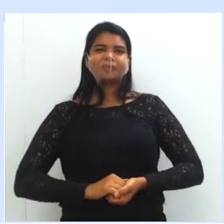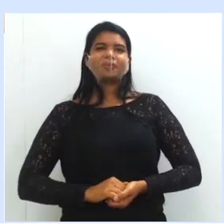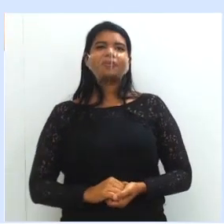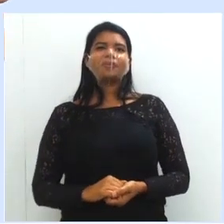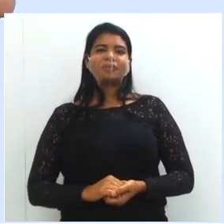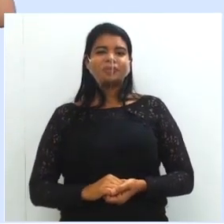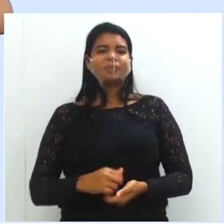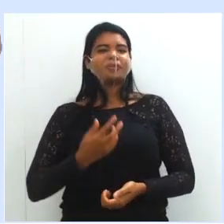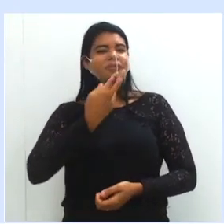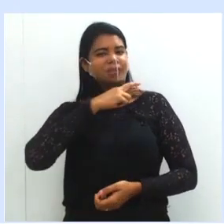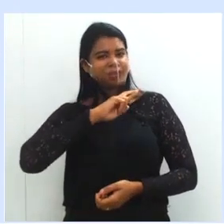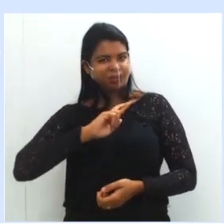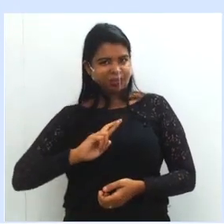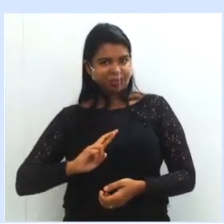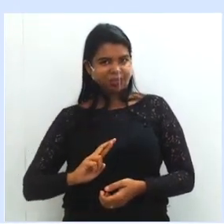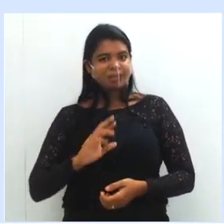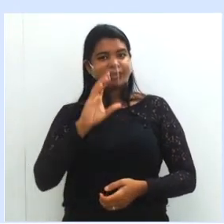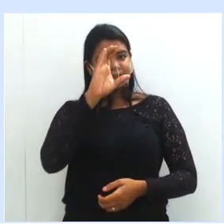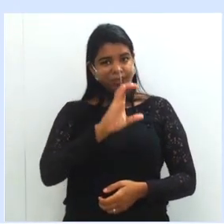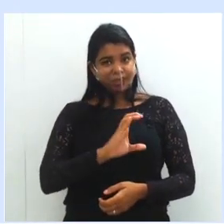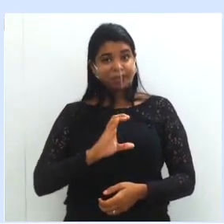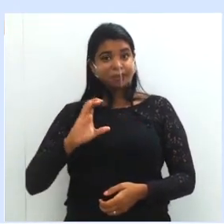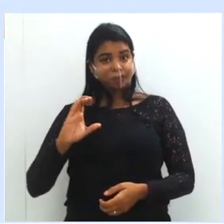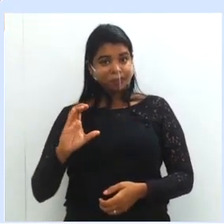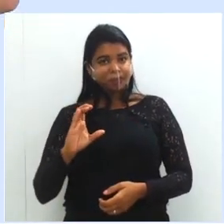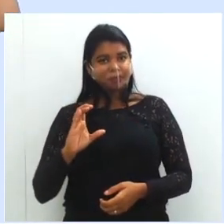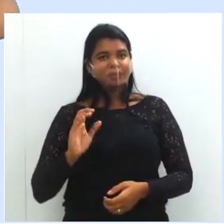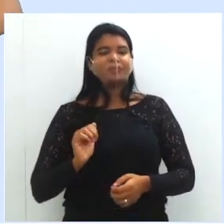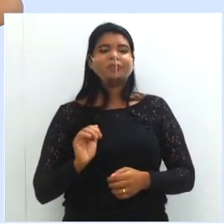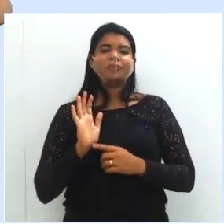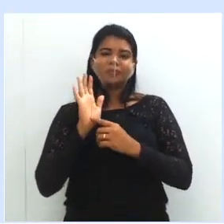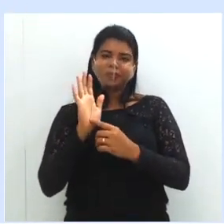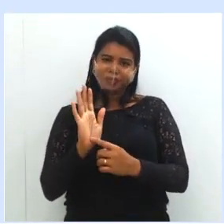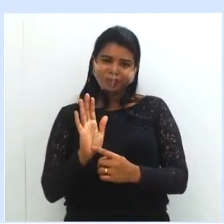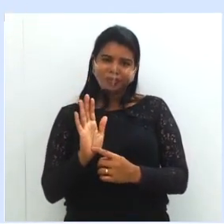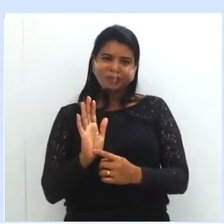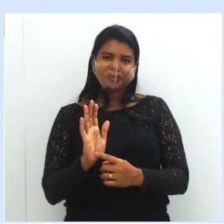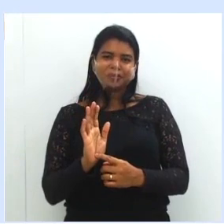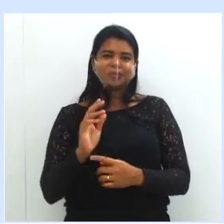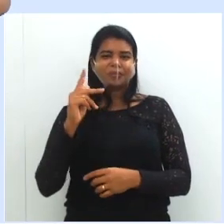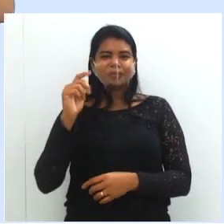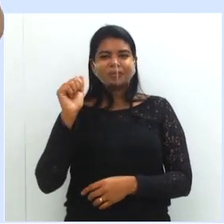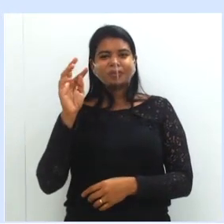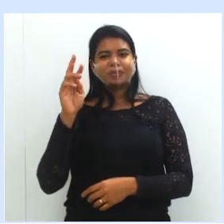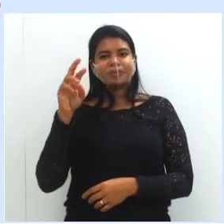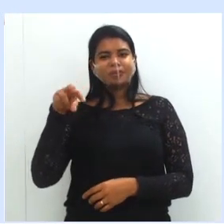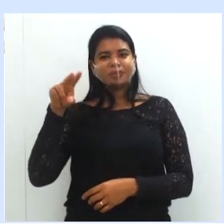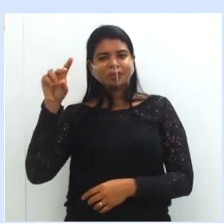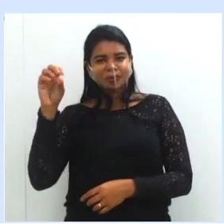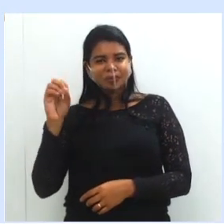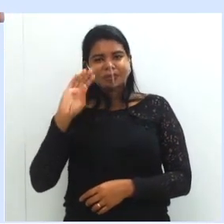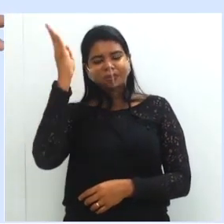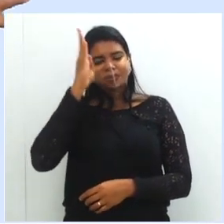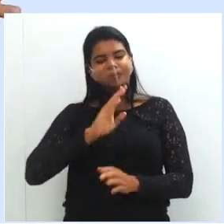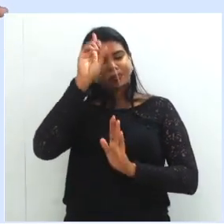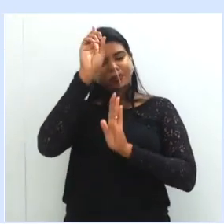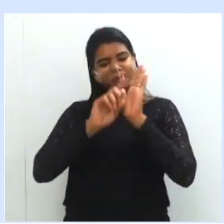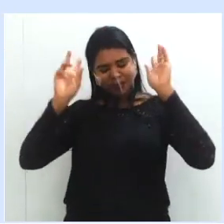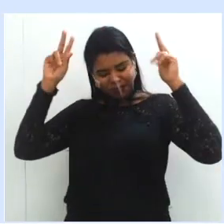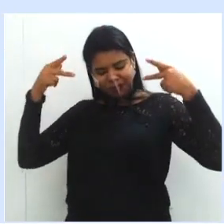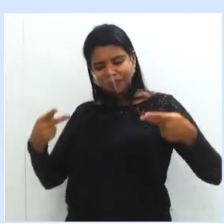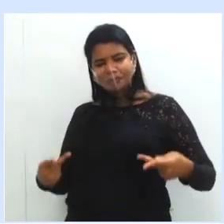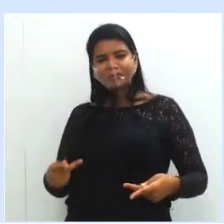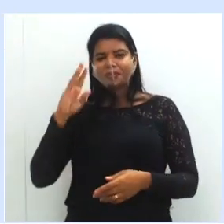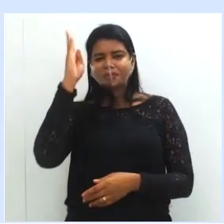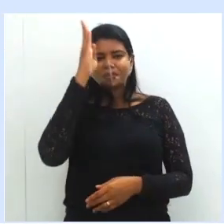membro de uma religião, no caso a católica, ser o patrono dos direitos humanos brasileiros. Olha